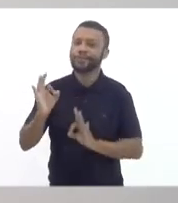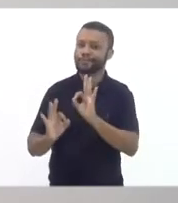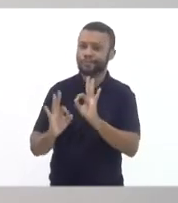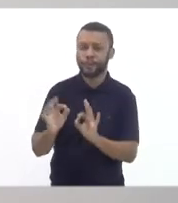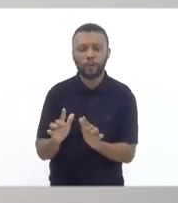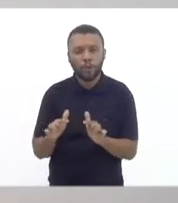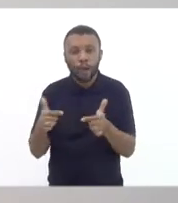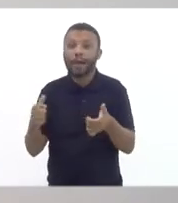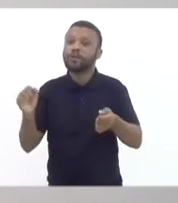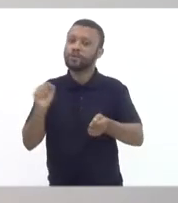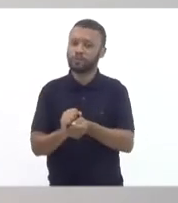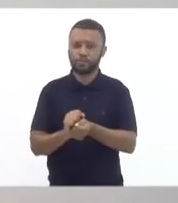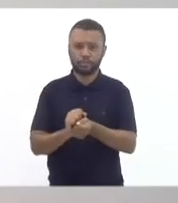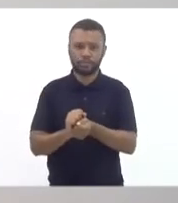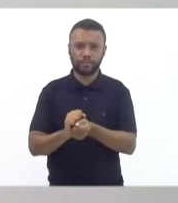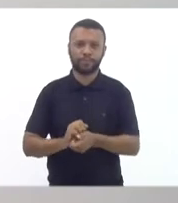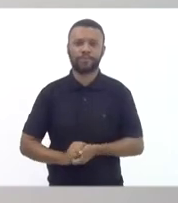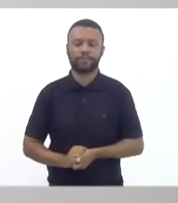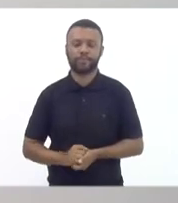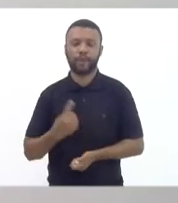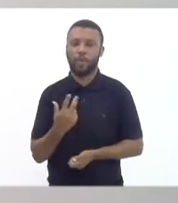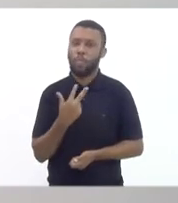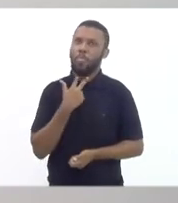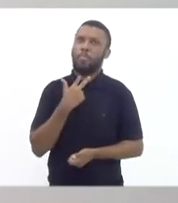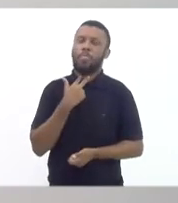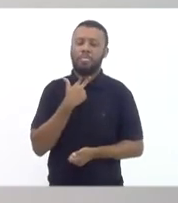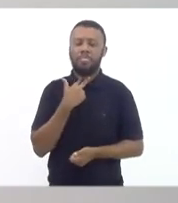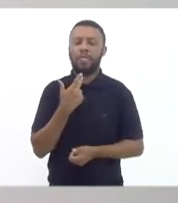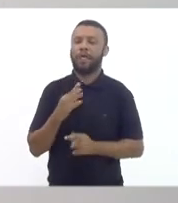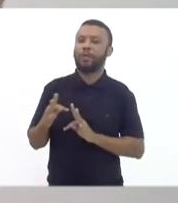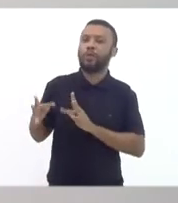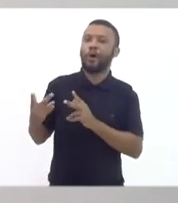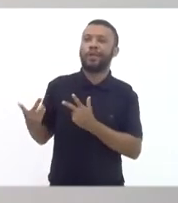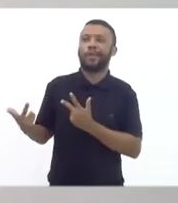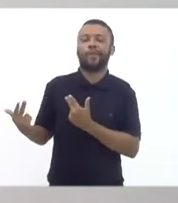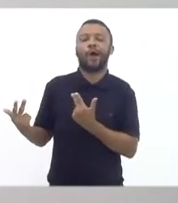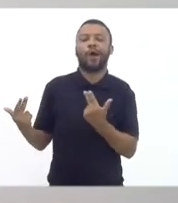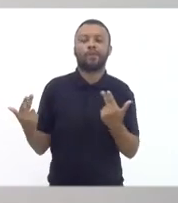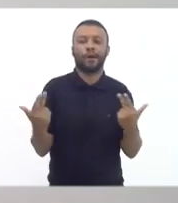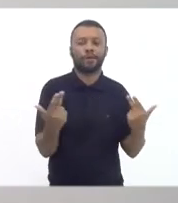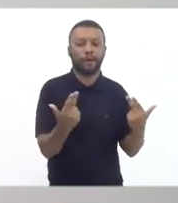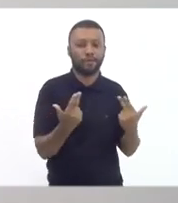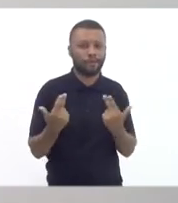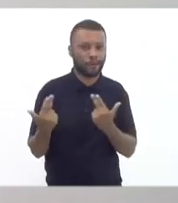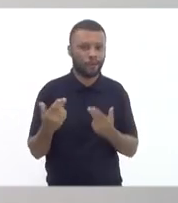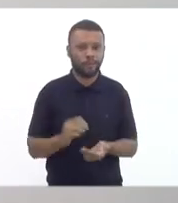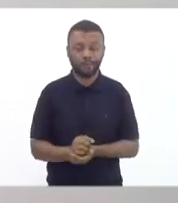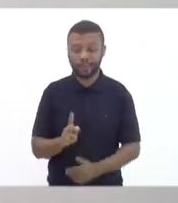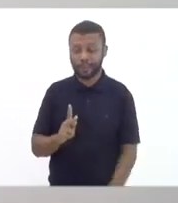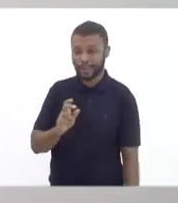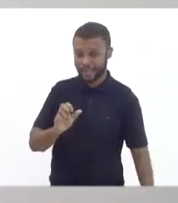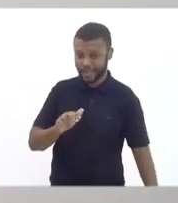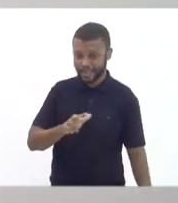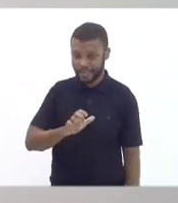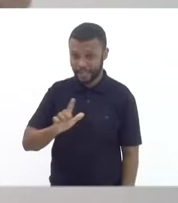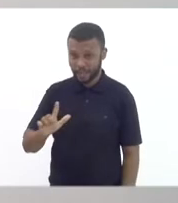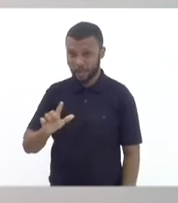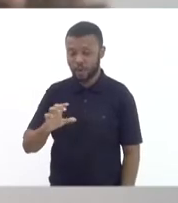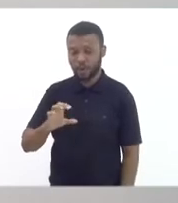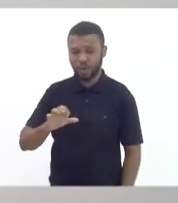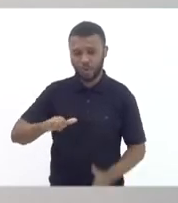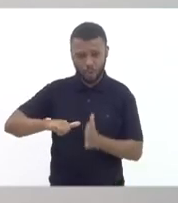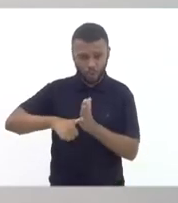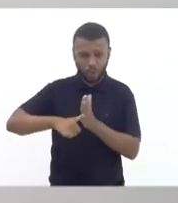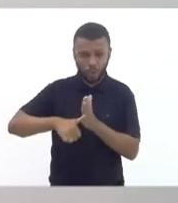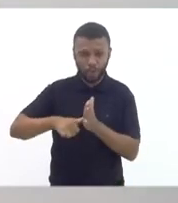participássemos juntos. Não podemos botar todos no mesmo saco. O Kennel Club faz 100 anos esse ano.